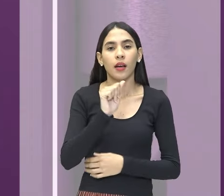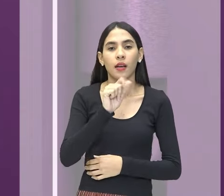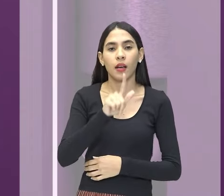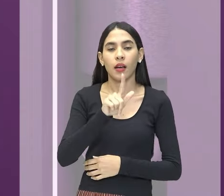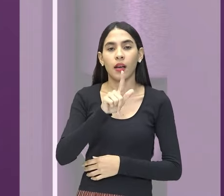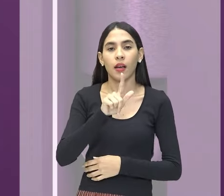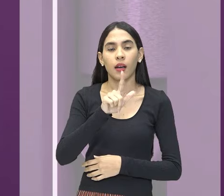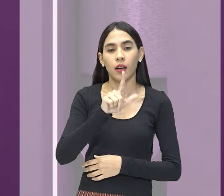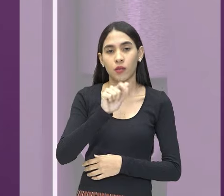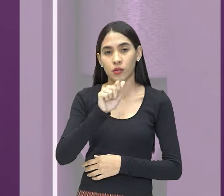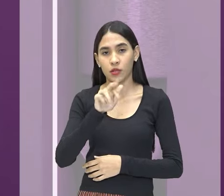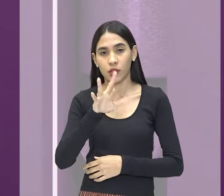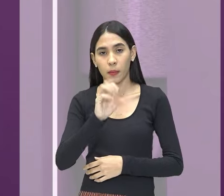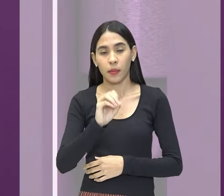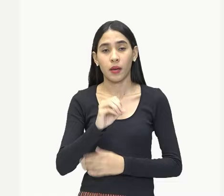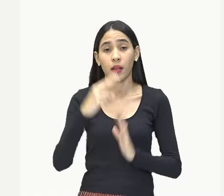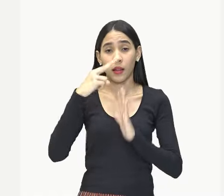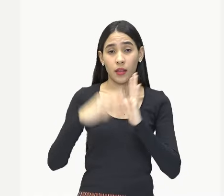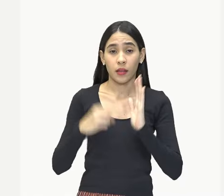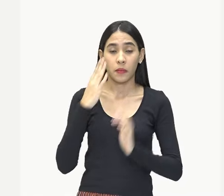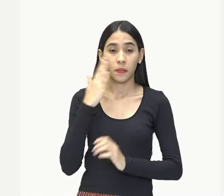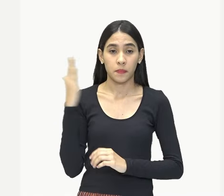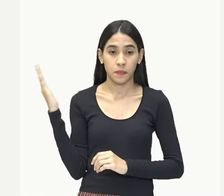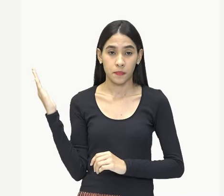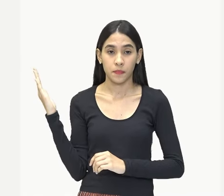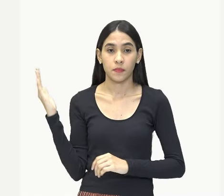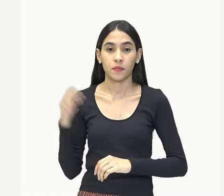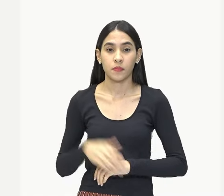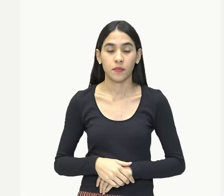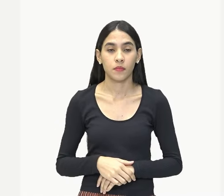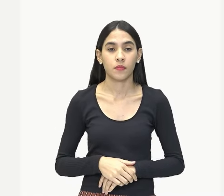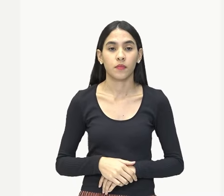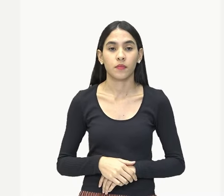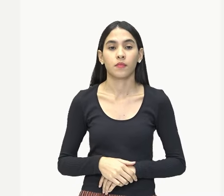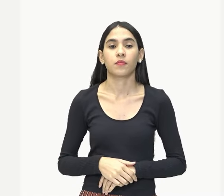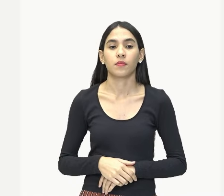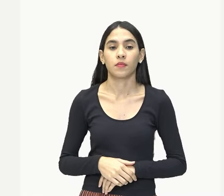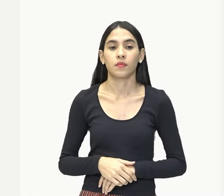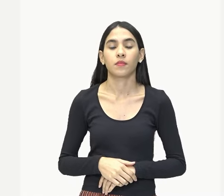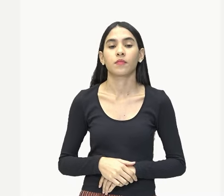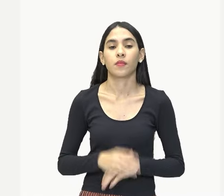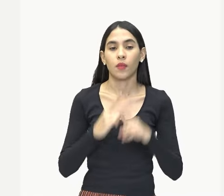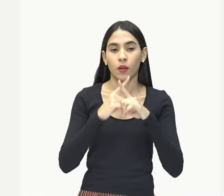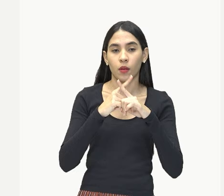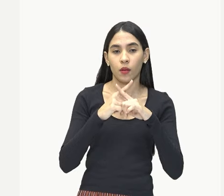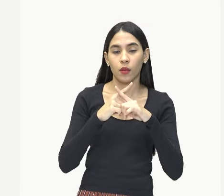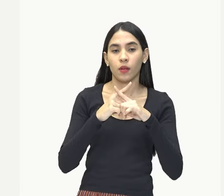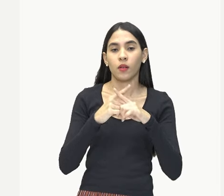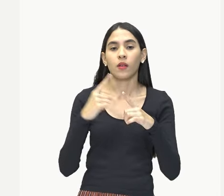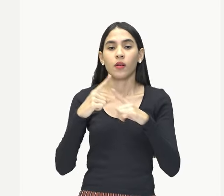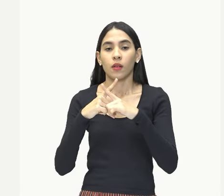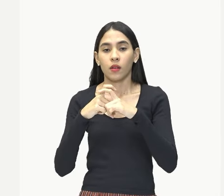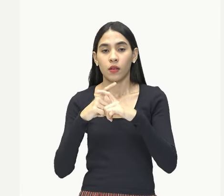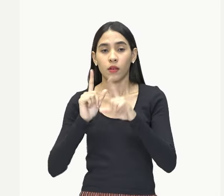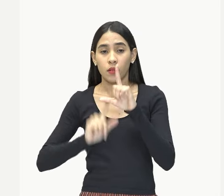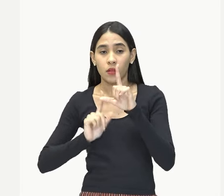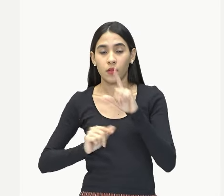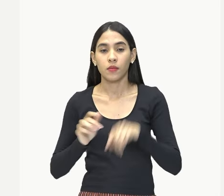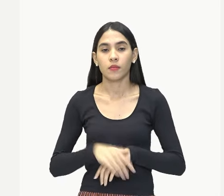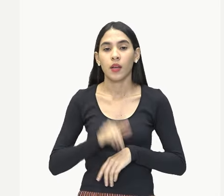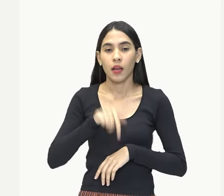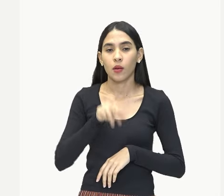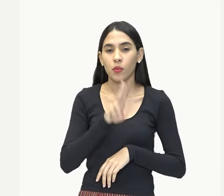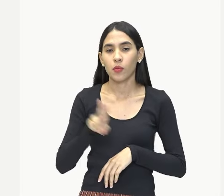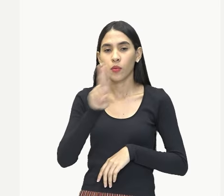Então, acompanhe aí a leitura na sua cartela, na sua tela, e diz o seguinte: multiplicação de monômios, não é, é